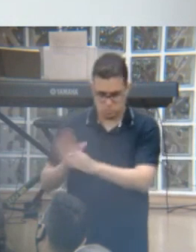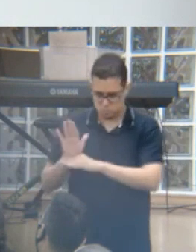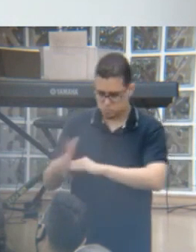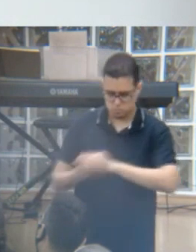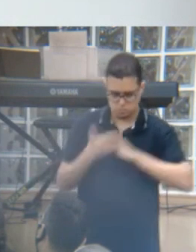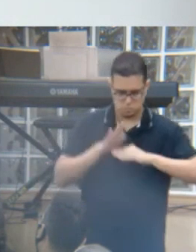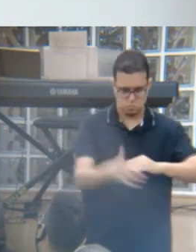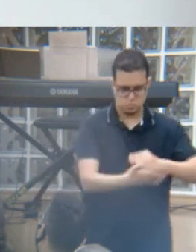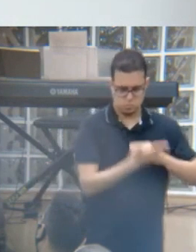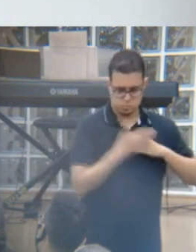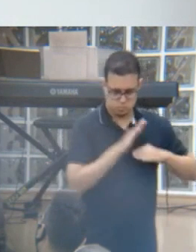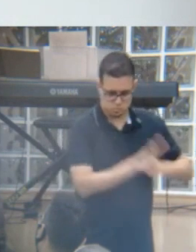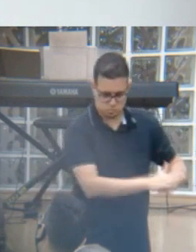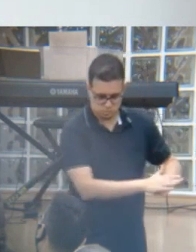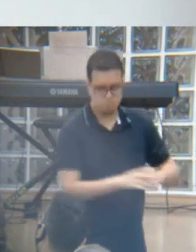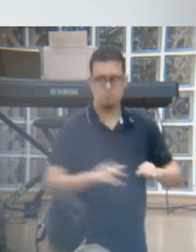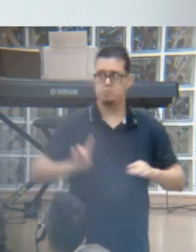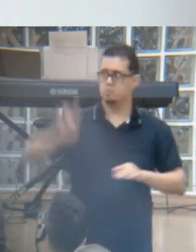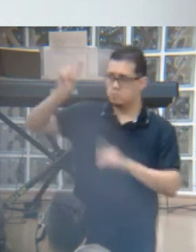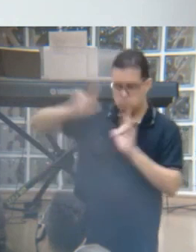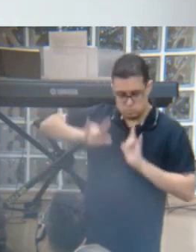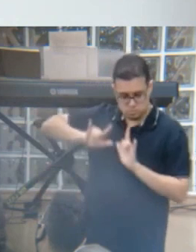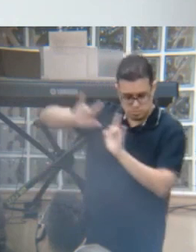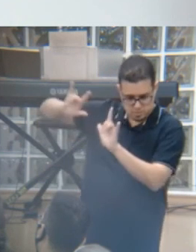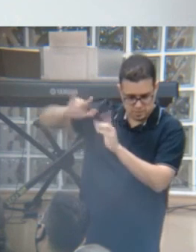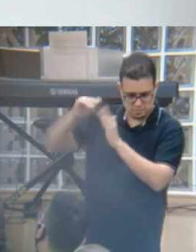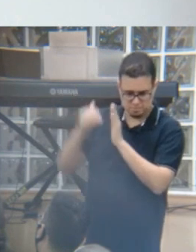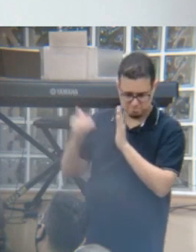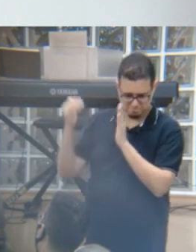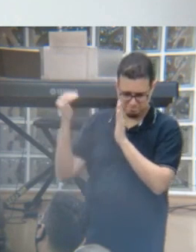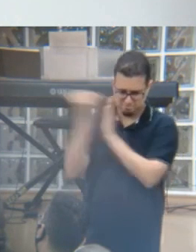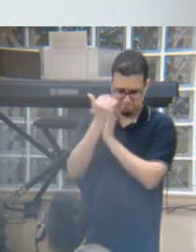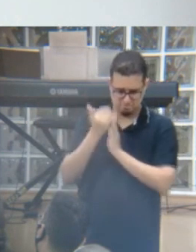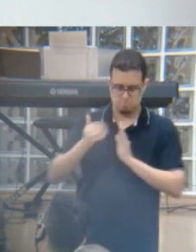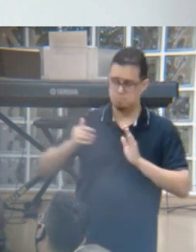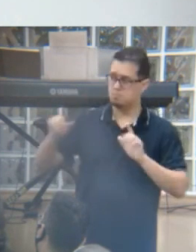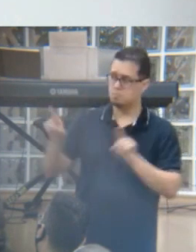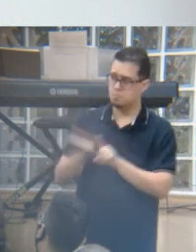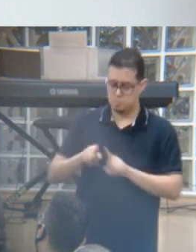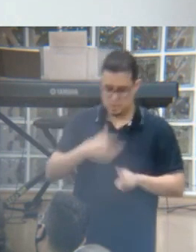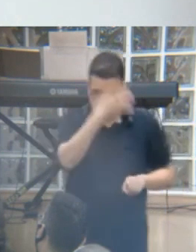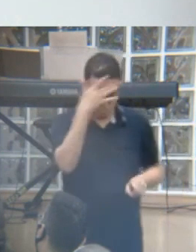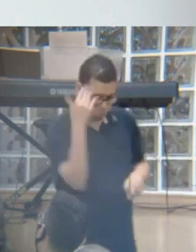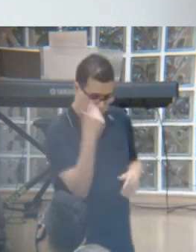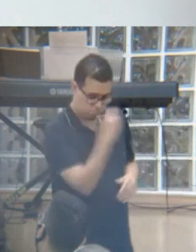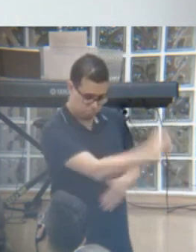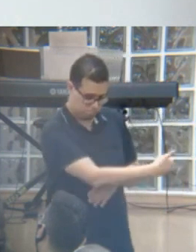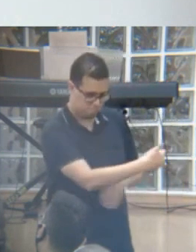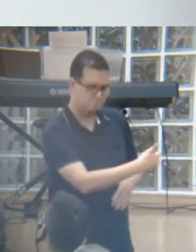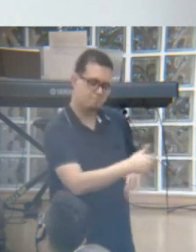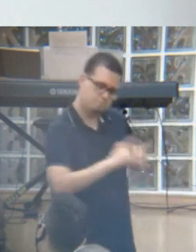outros, amando a Deus sobre todas as coisas e ao próximo como a si mesmo.